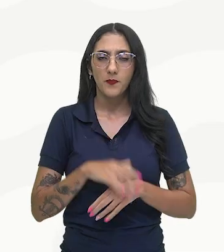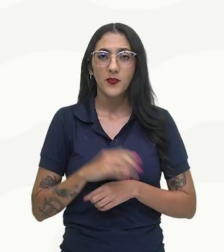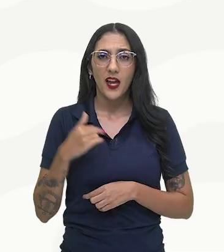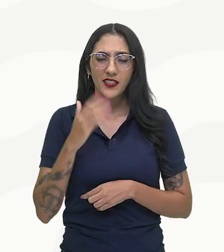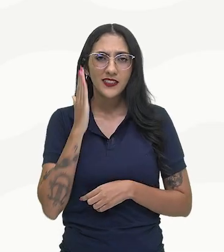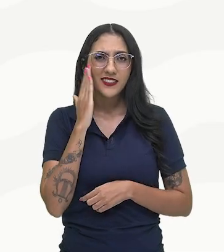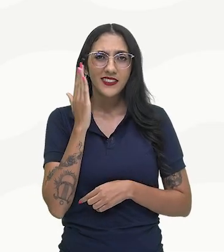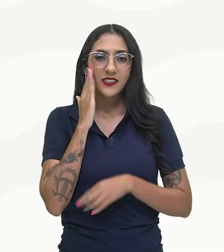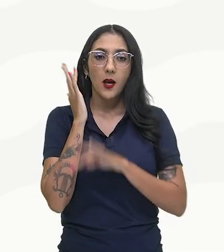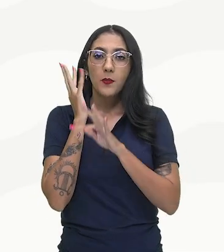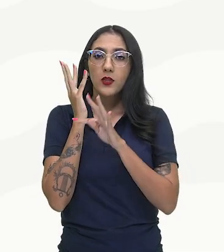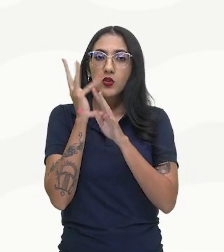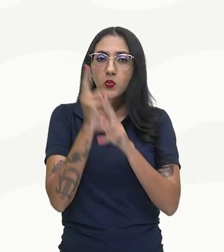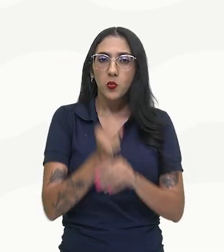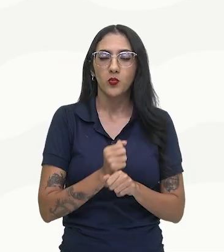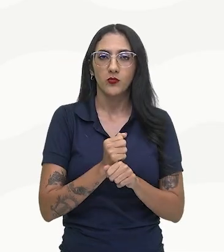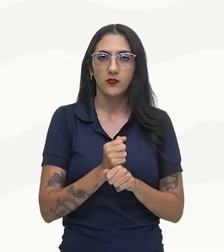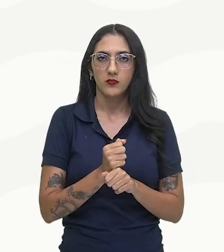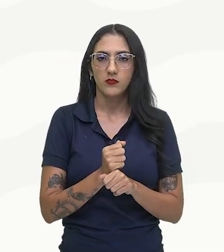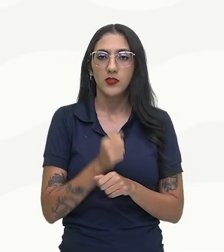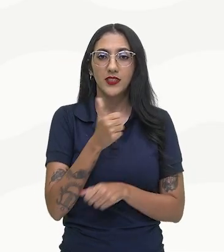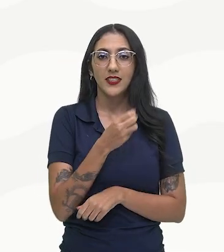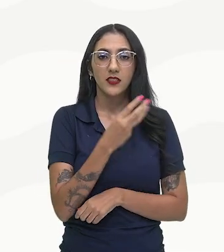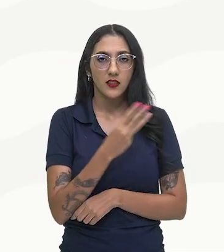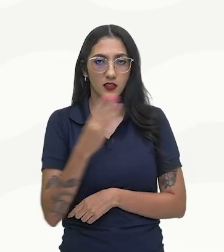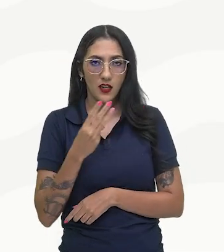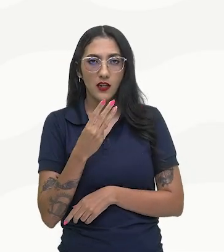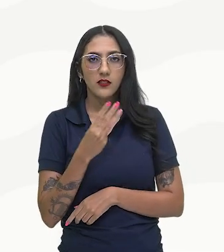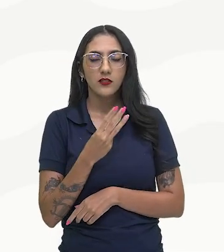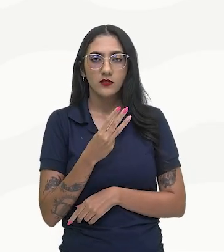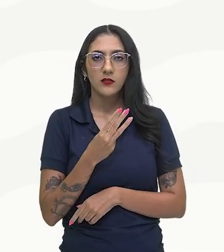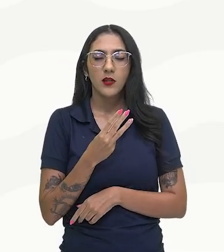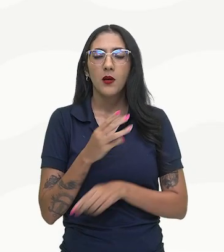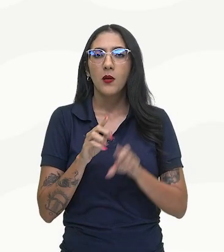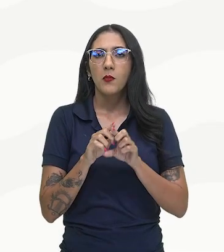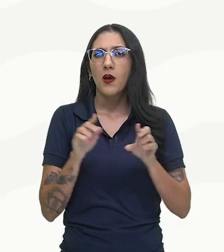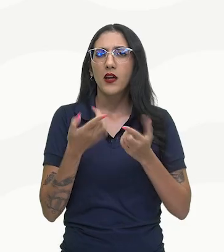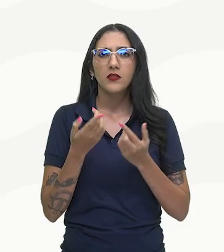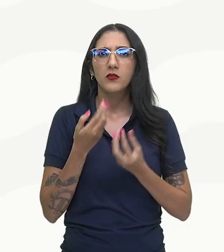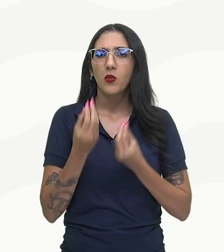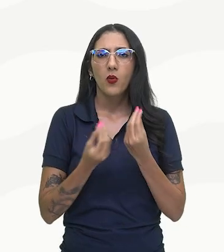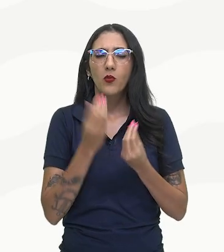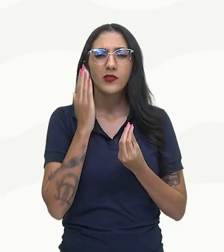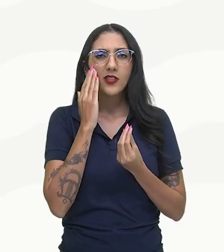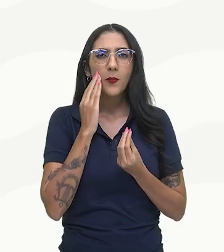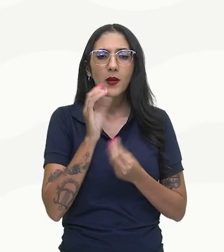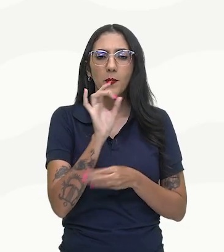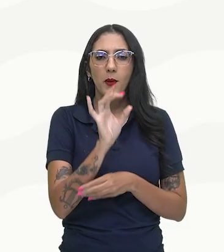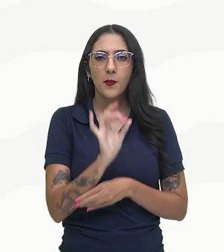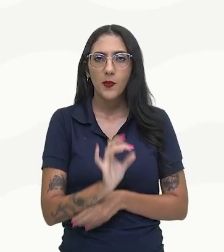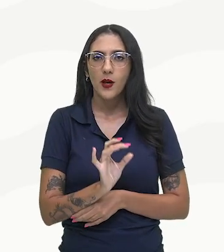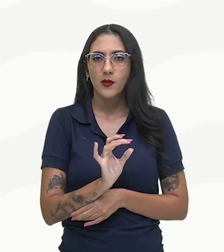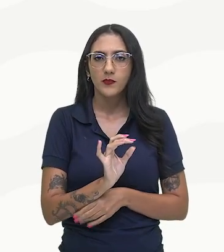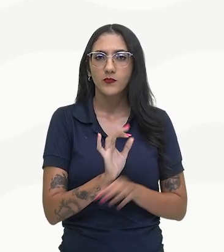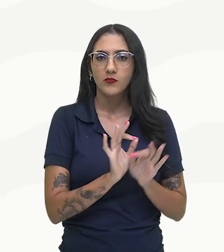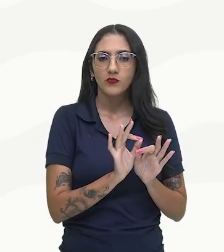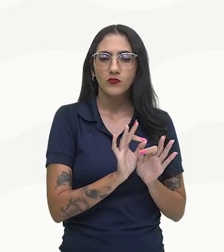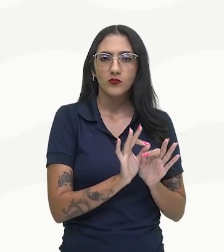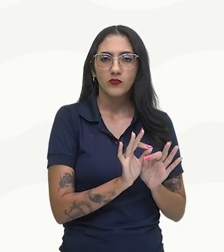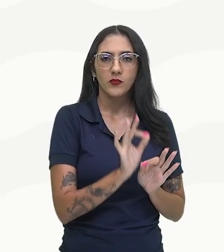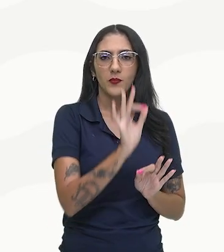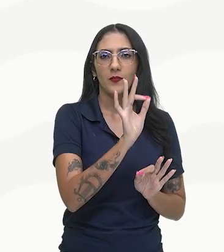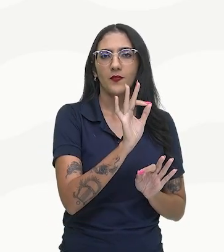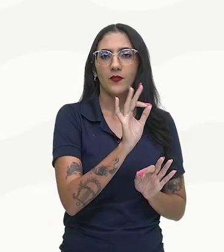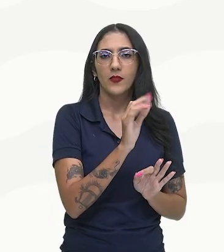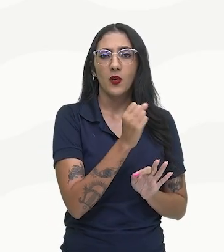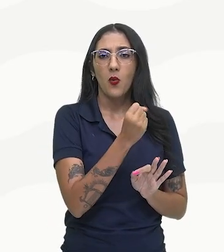não é, professora Manuela? 133. Mas, quanto que é cada um deles? Então, a medida de um lado